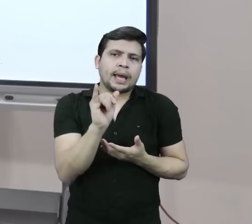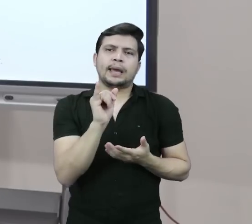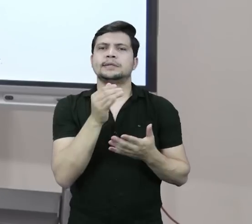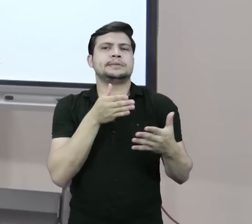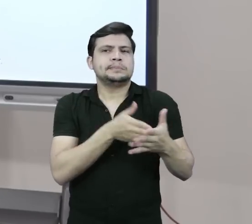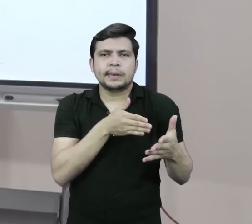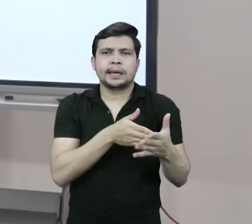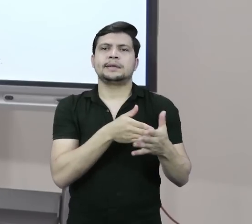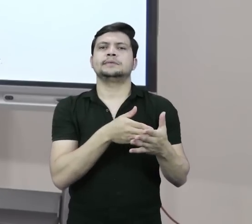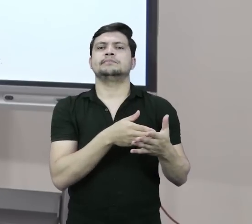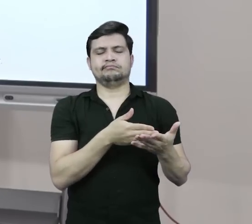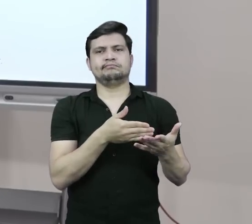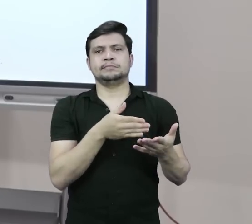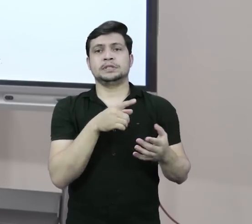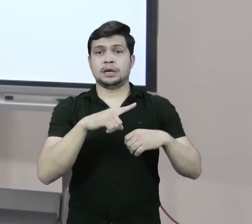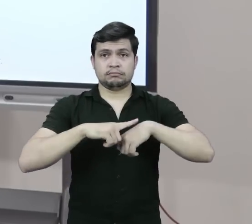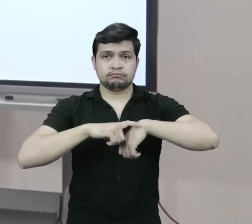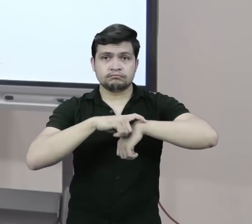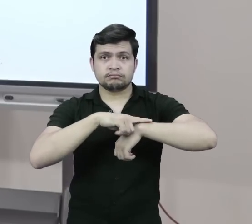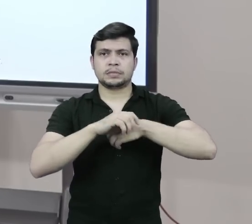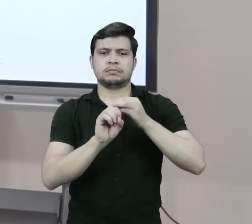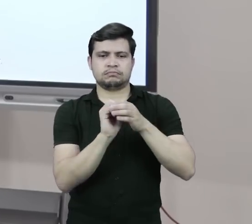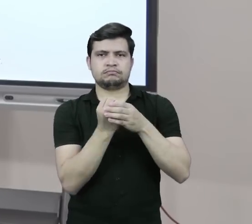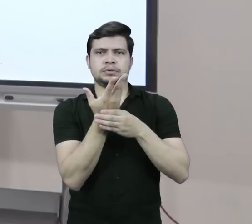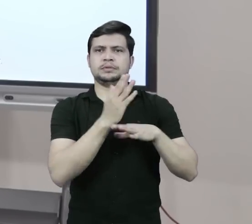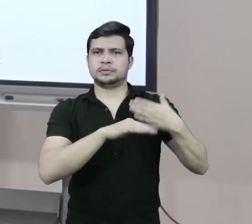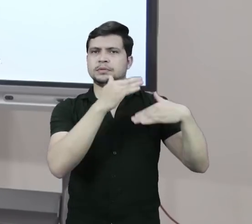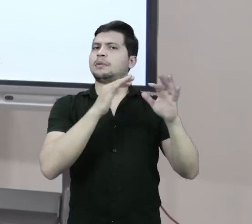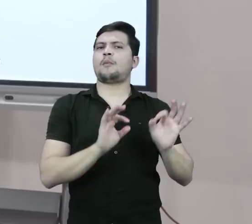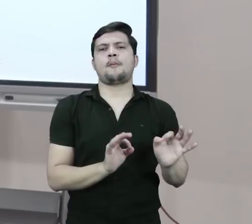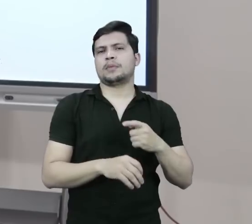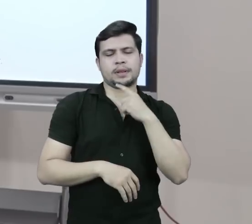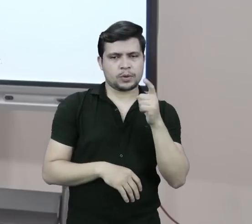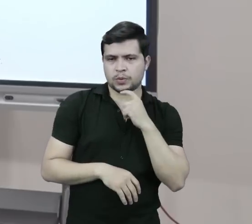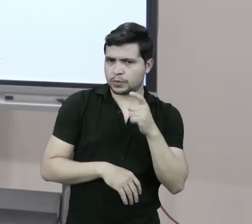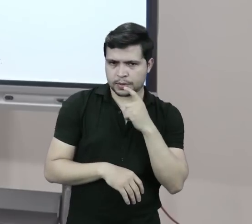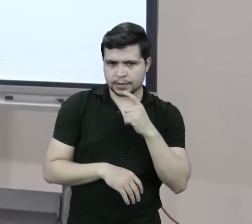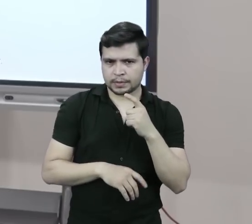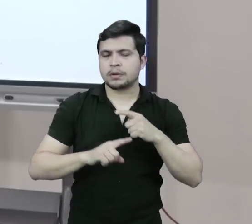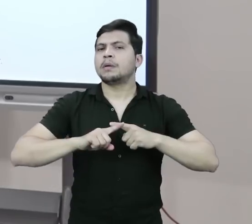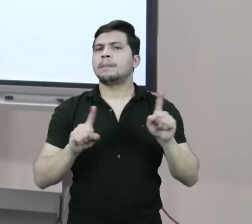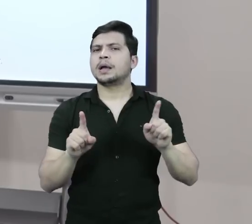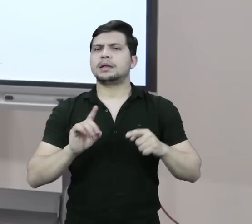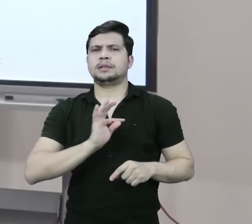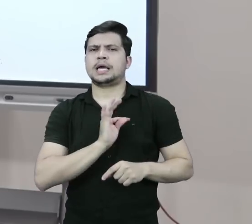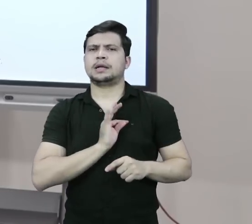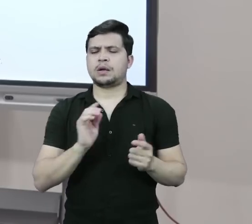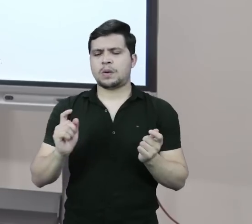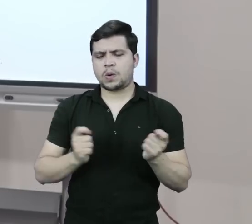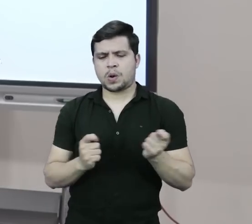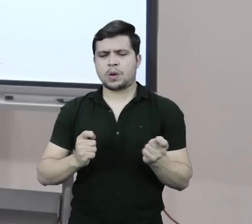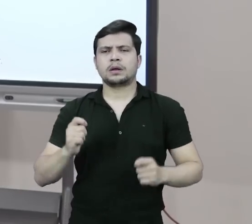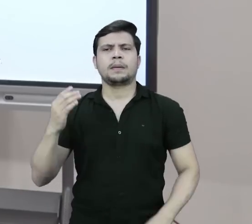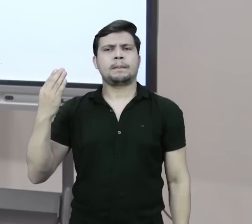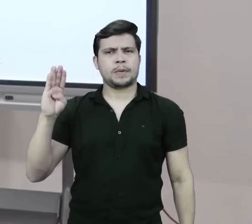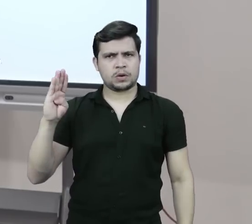reduzir a densidade populacional das borboletas até níveis que não prejudiquem a cultura. A técnica de controle biológico